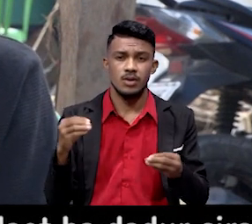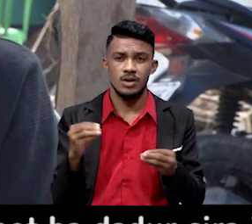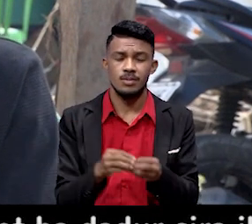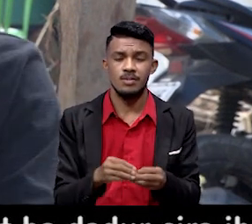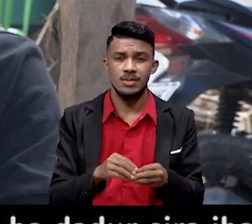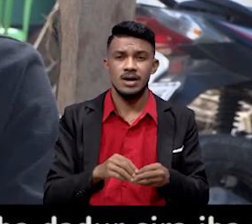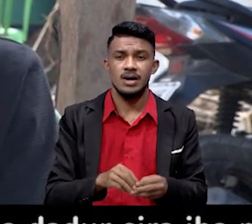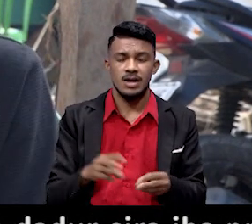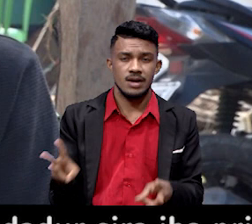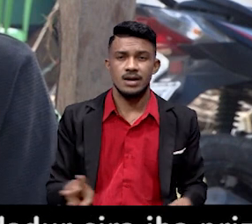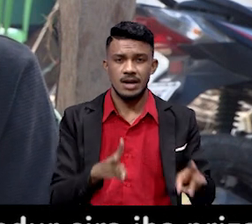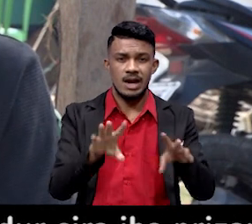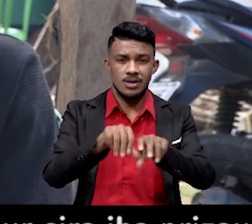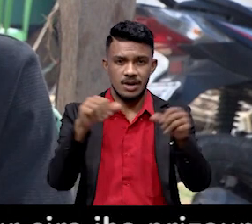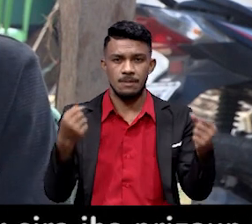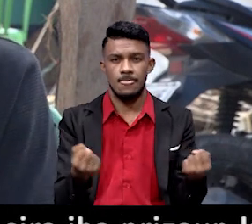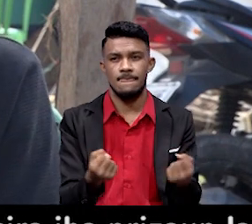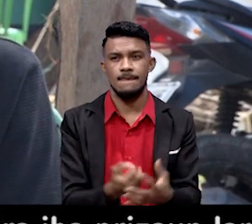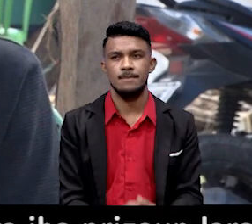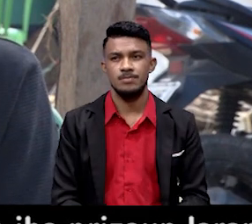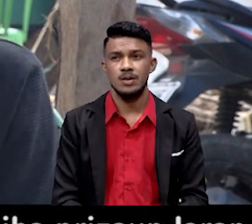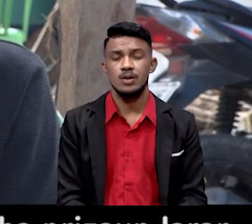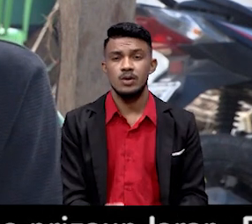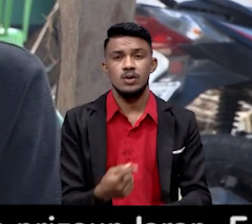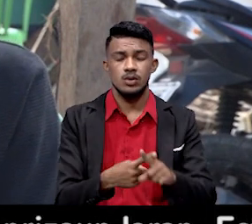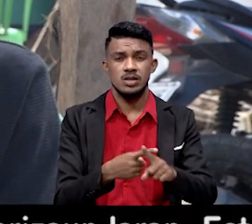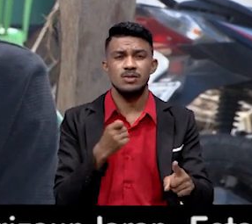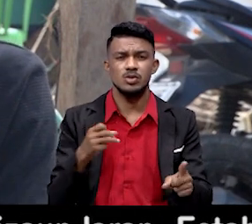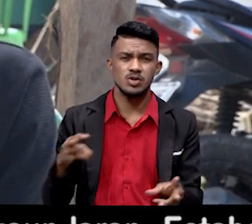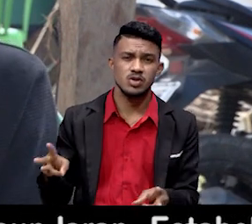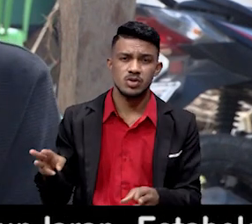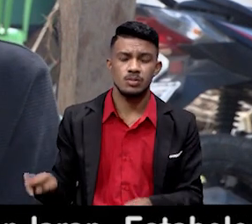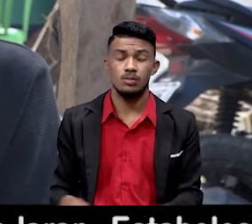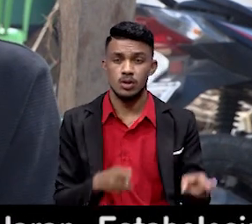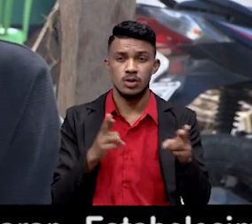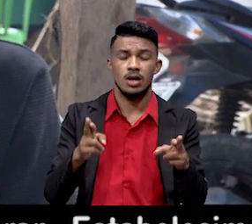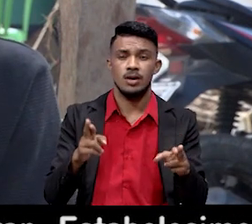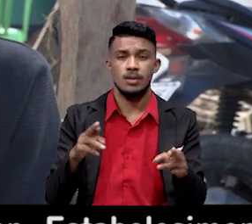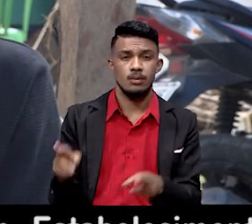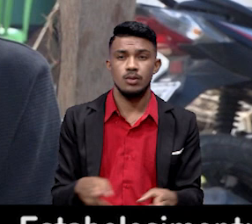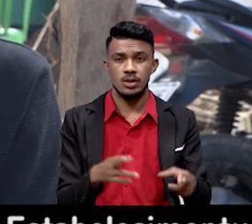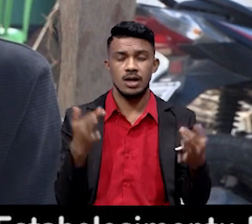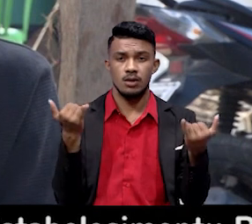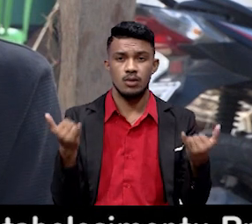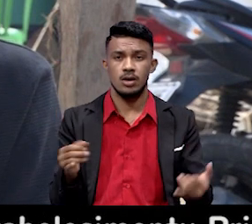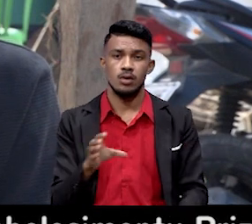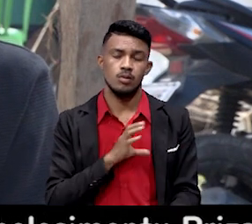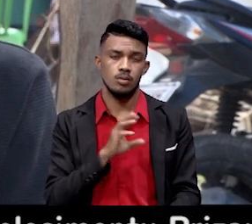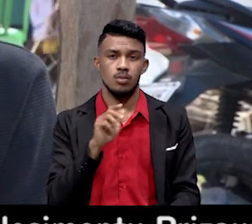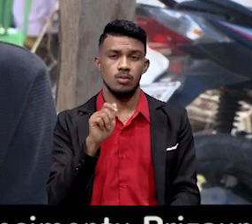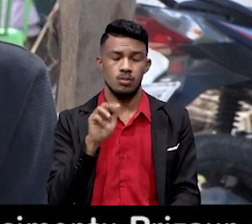Tamba segundo ne tamu sinema. Usinemos mota, mota já agora cumorane